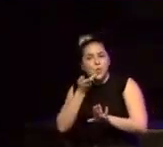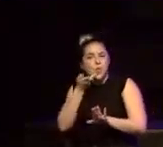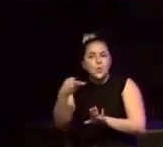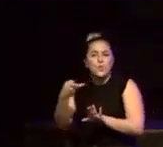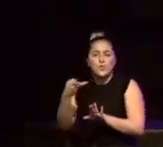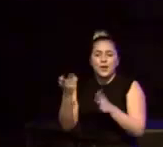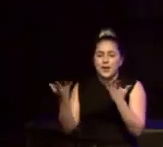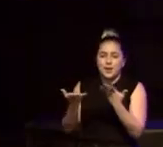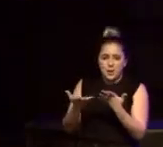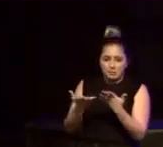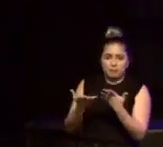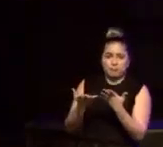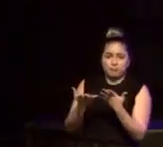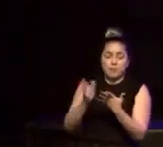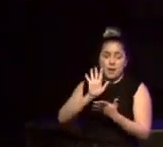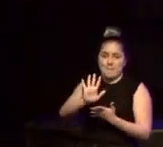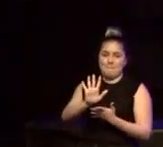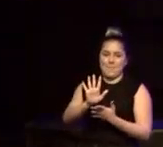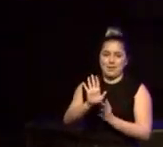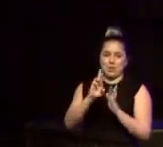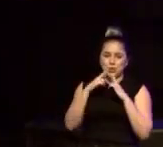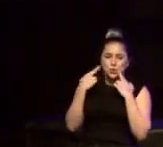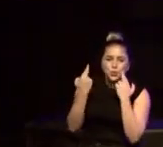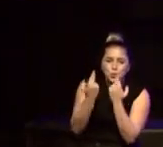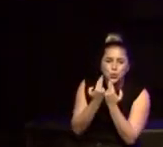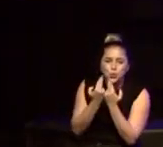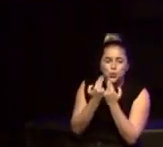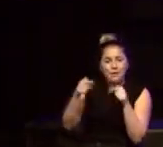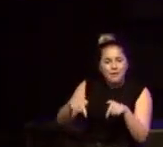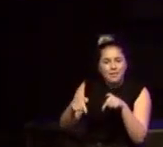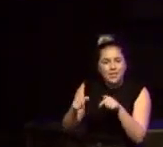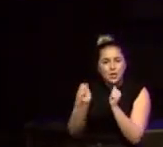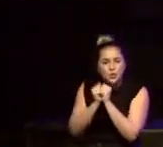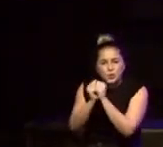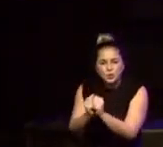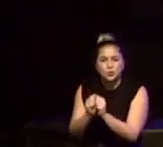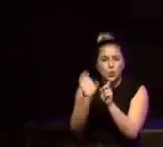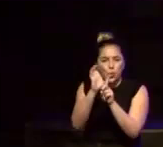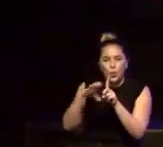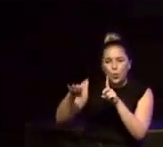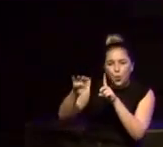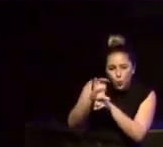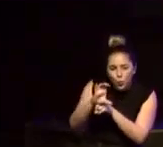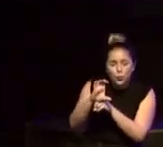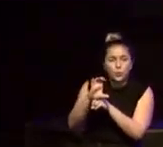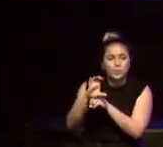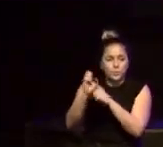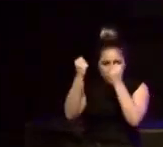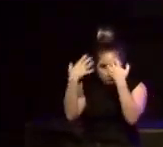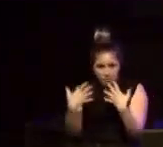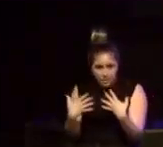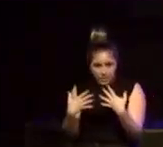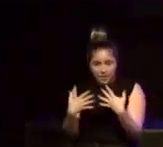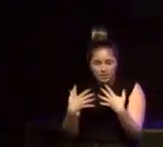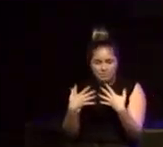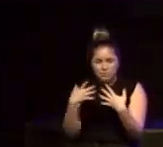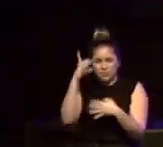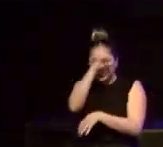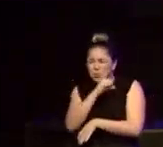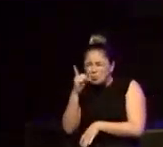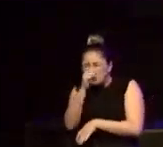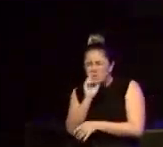nessa manhã, mas congregar, se juntar, e por favor, deixa eu explicar para você, eu não estou falando de frequência na